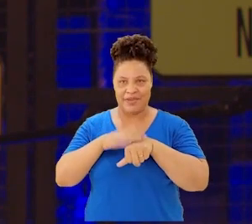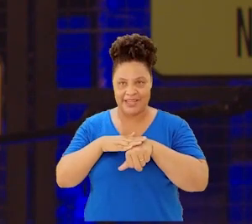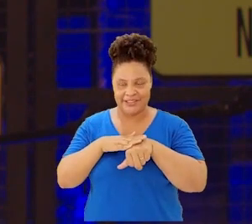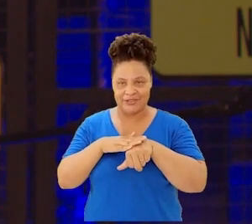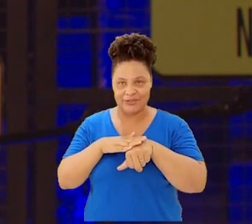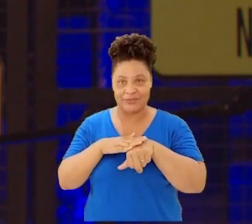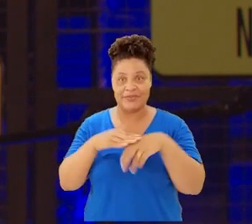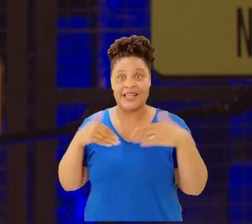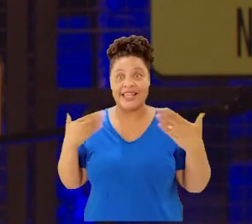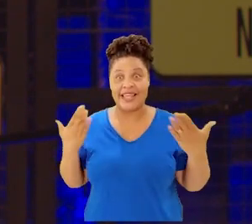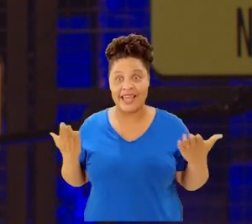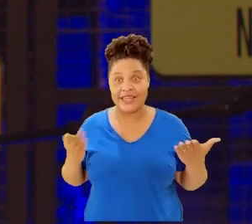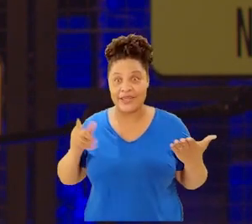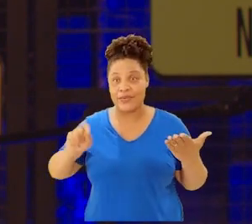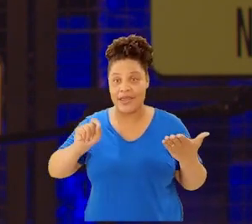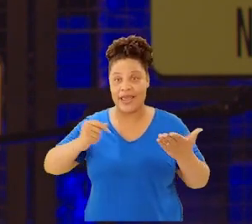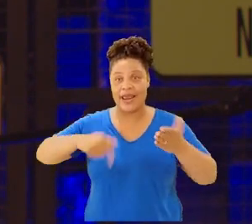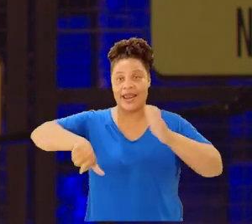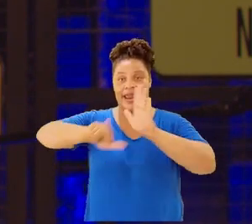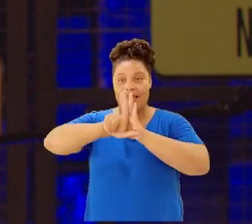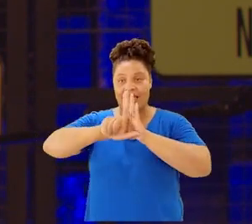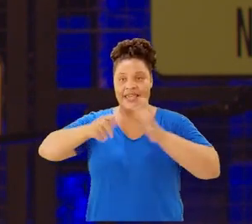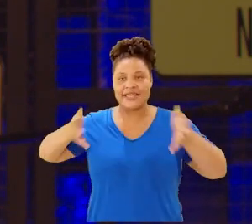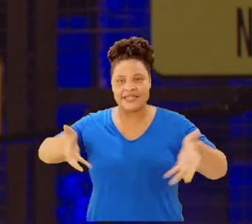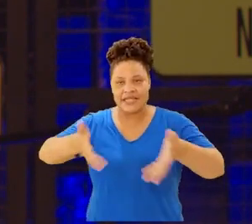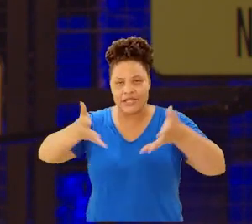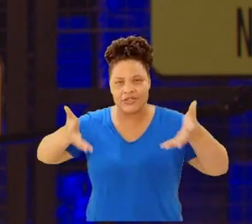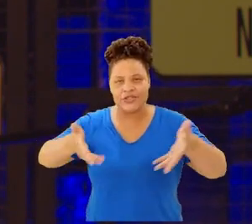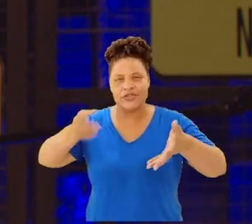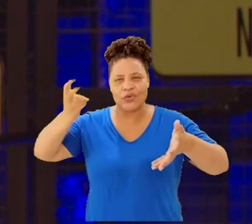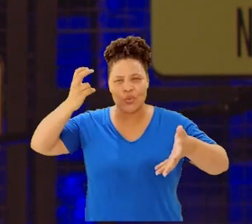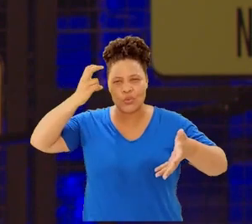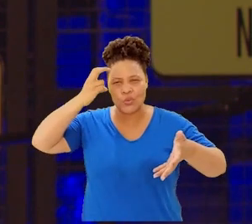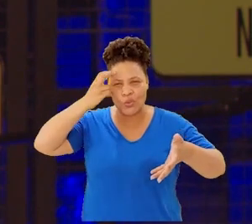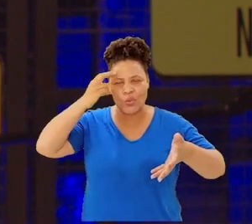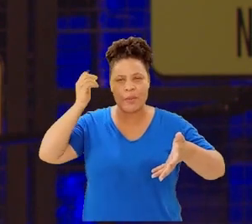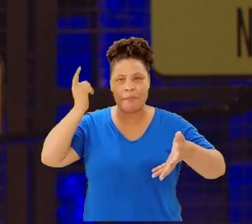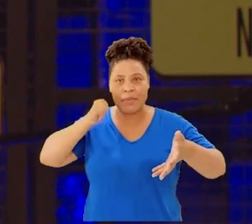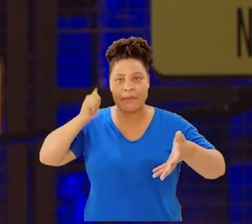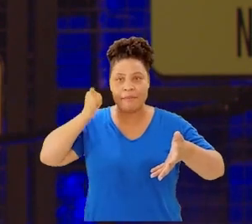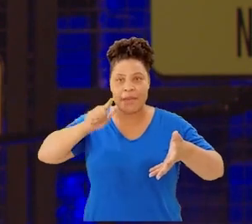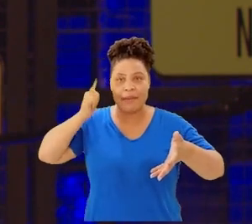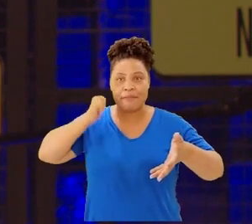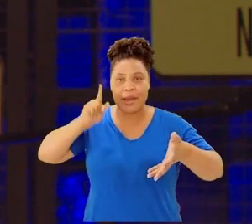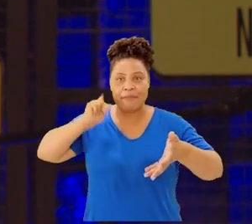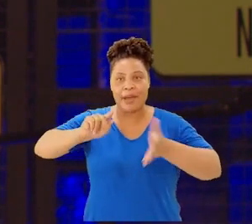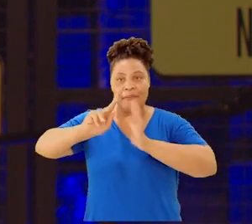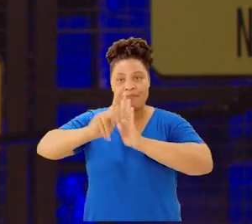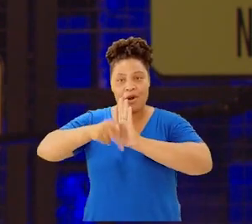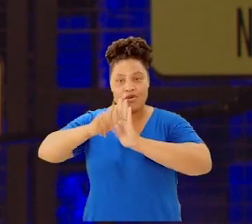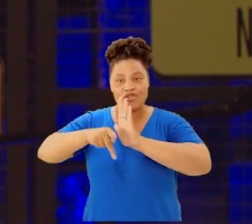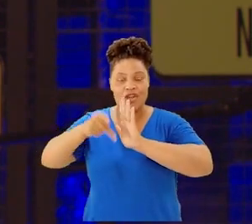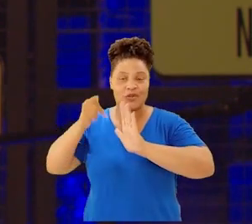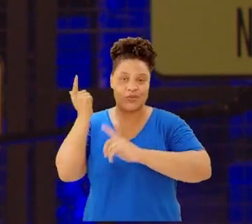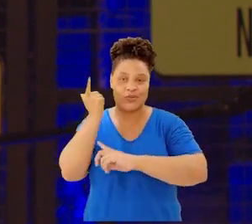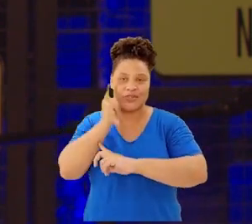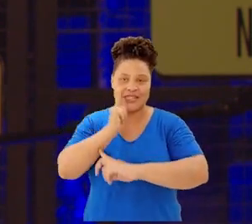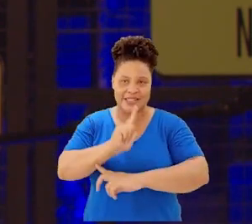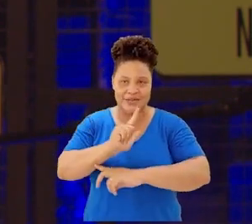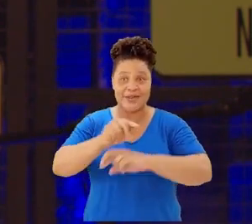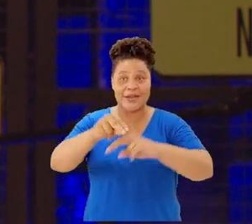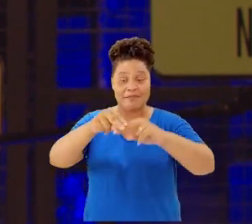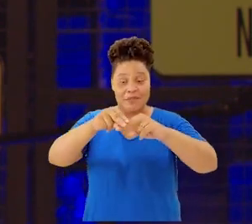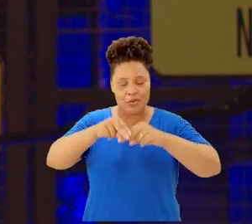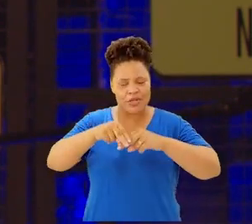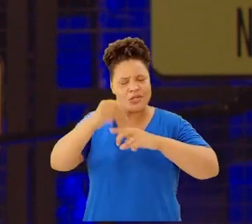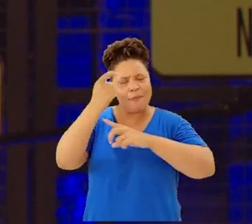E aí, através das leis de incentivo à cultura, é que a gente consegue realizar esse primeiro projeto. E aí, a partir desse primeiro projeto, é que a gente